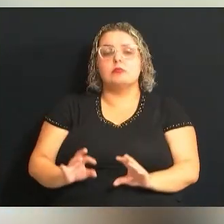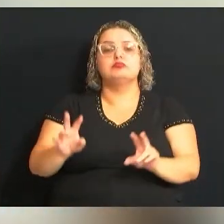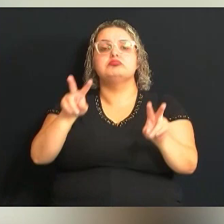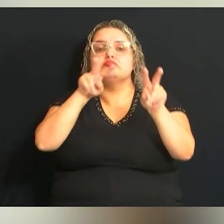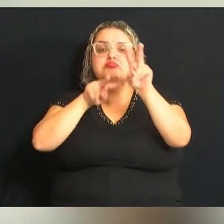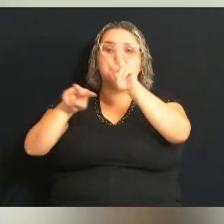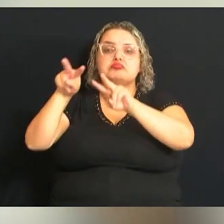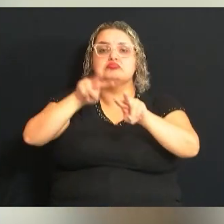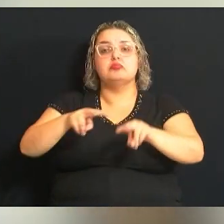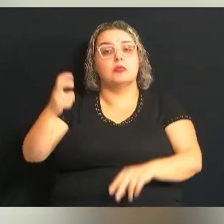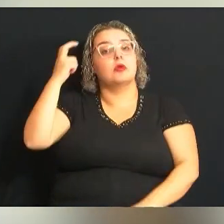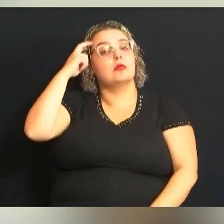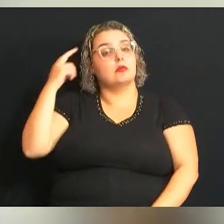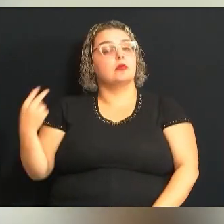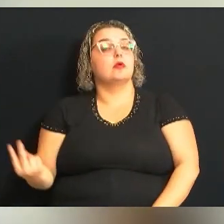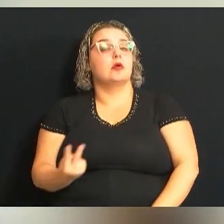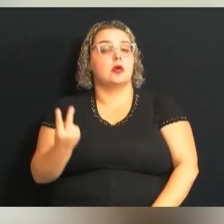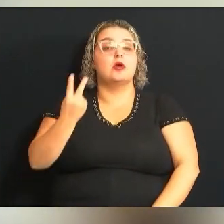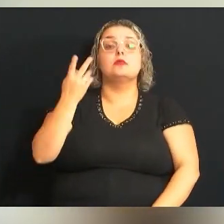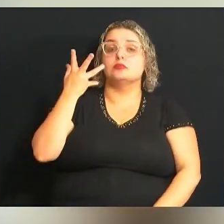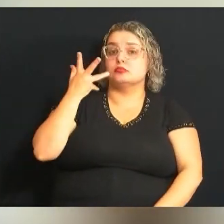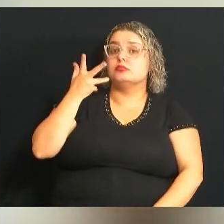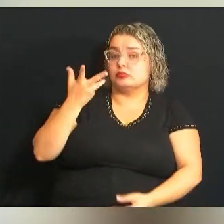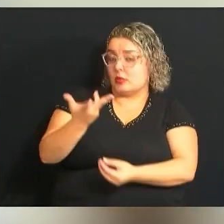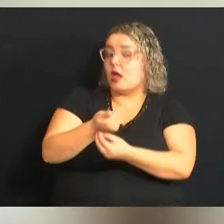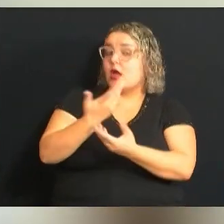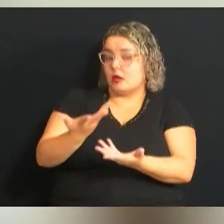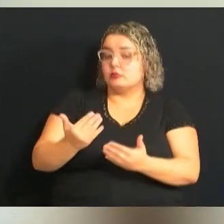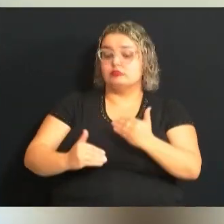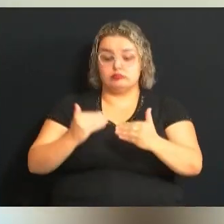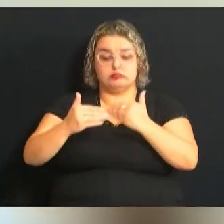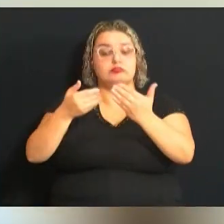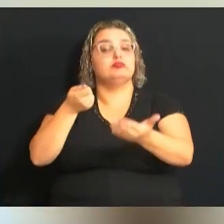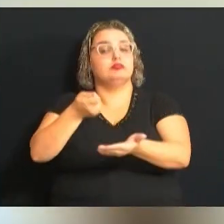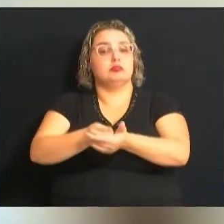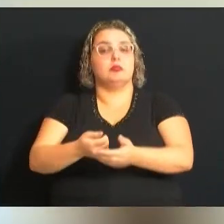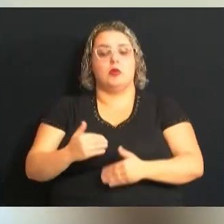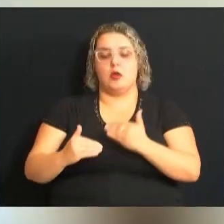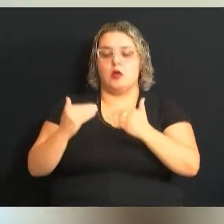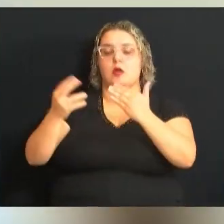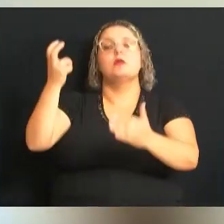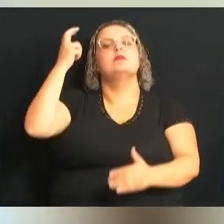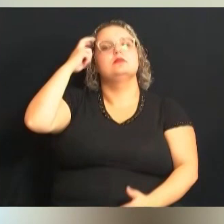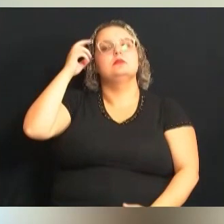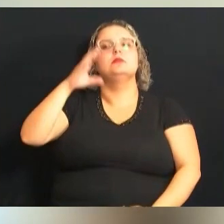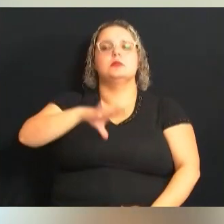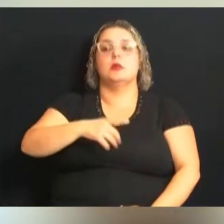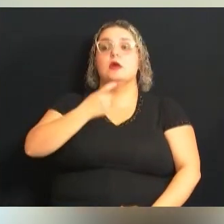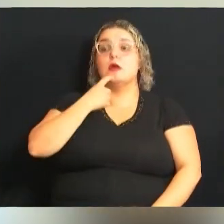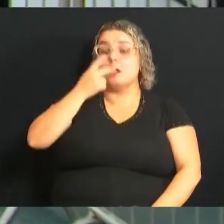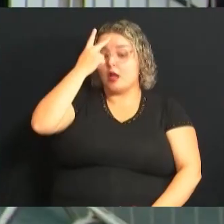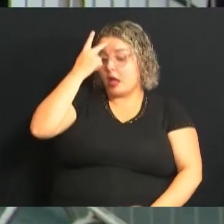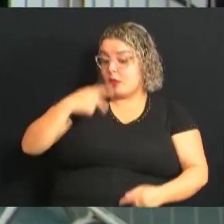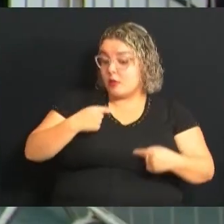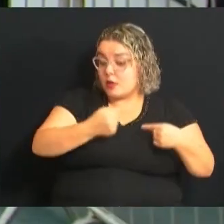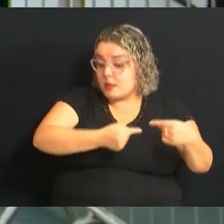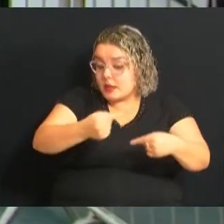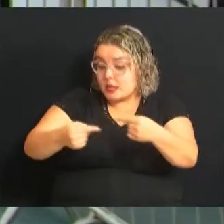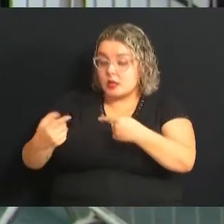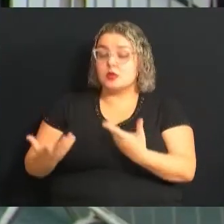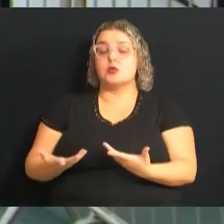patrimônio histórico e de seus valores culturais e artísticos, além de garantir o desenvolvimento cultural do município. A